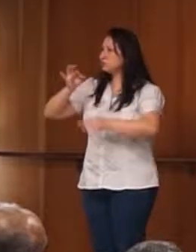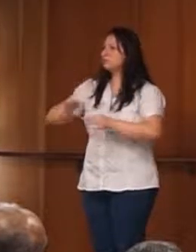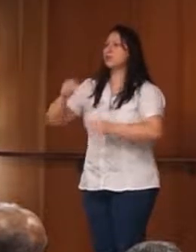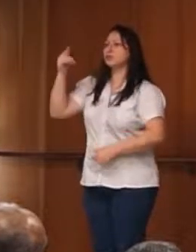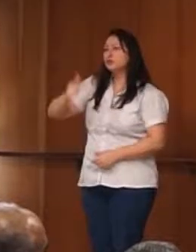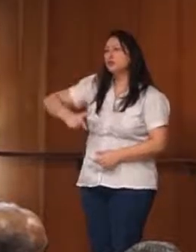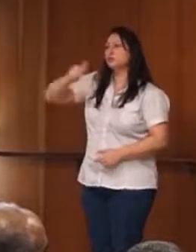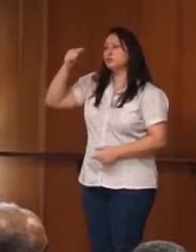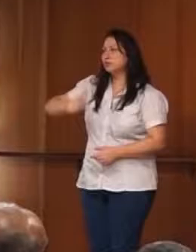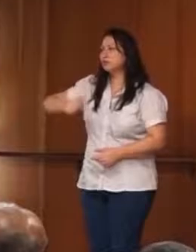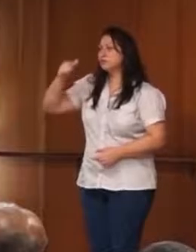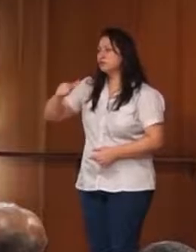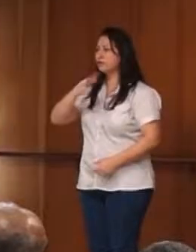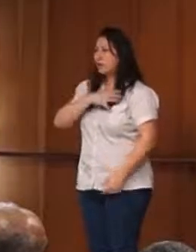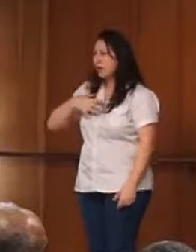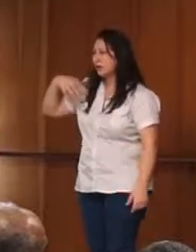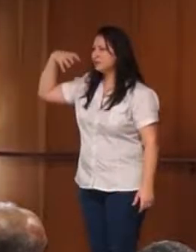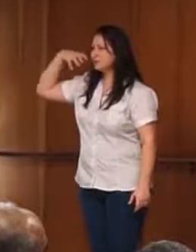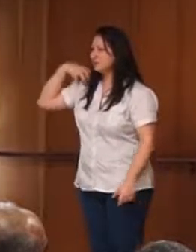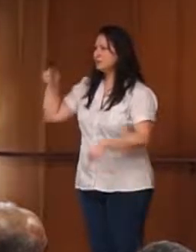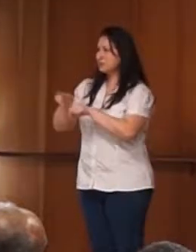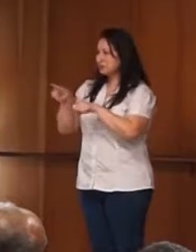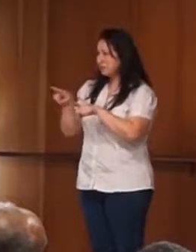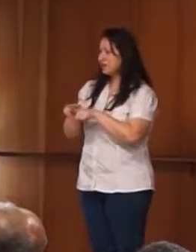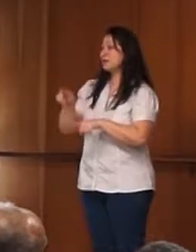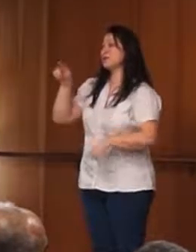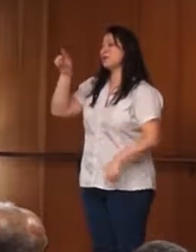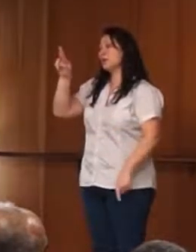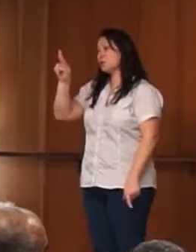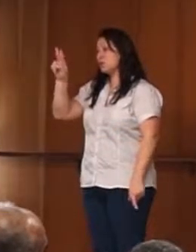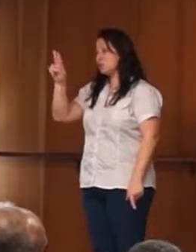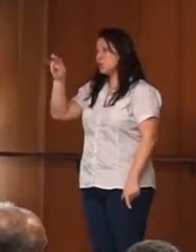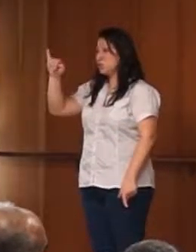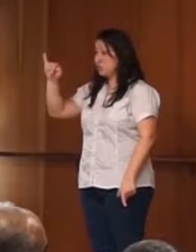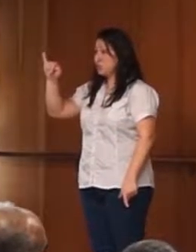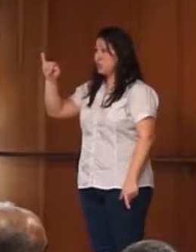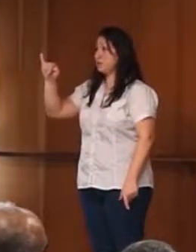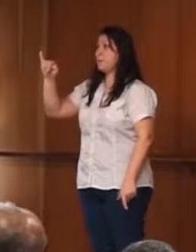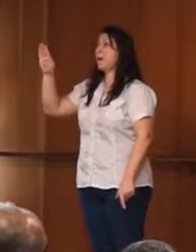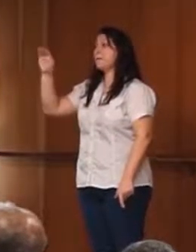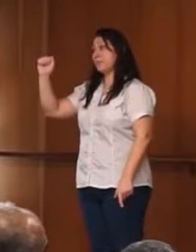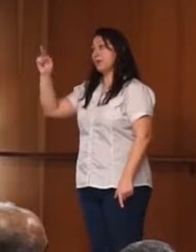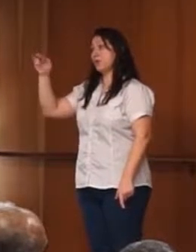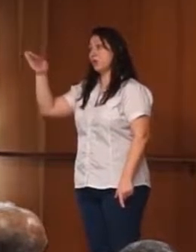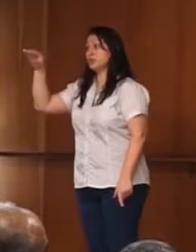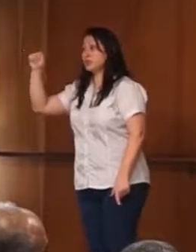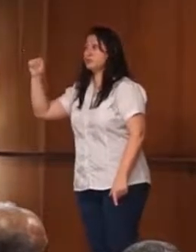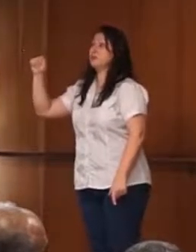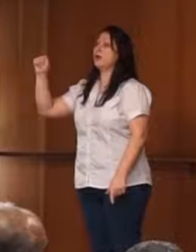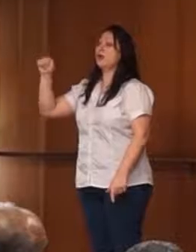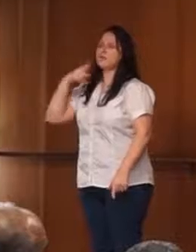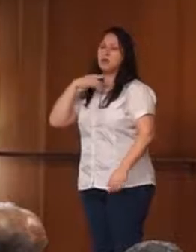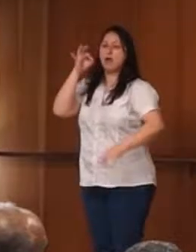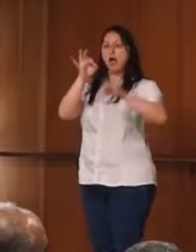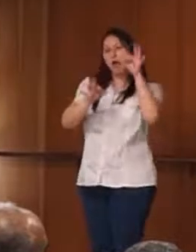né, de Aristóteles por Rui Barbosa, que a regra da igualdade é tratar desigualmente os desiguais na medida em que se desigualam,